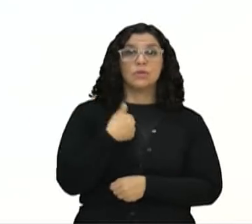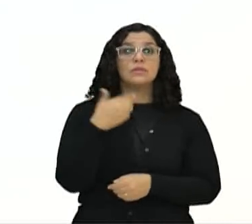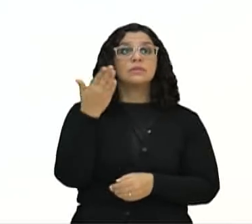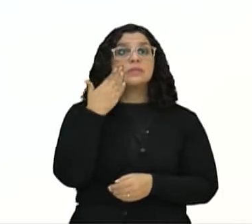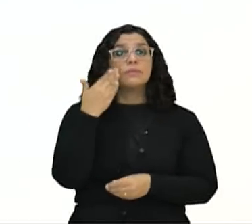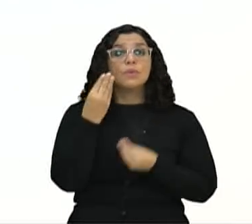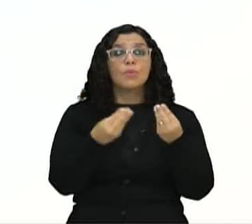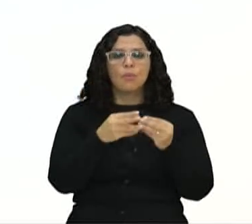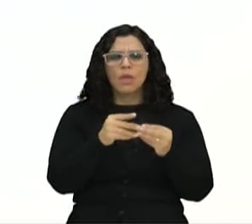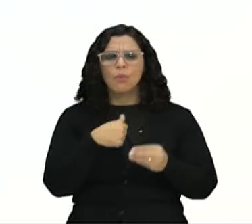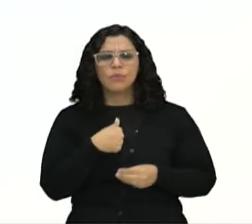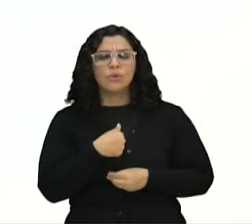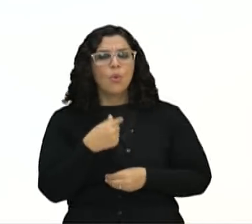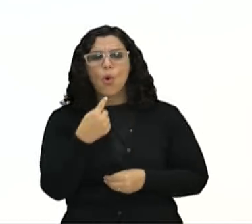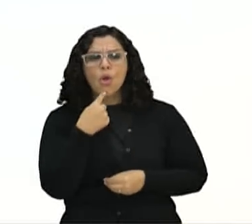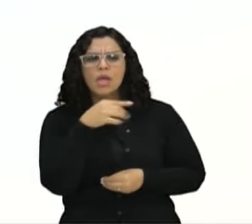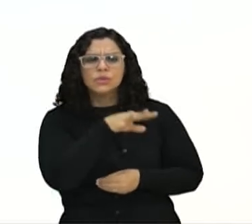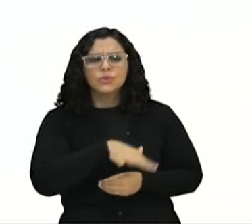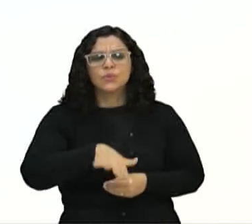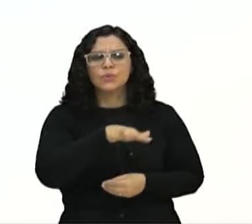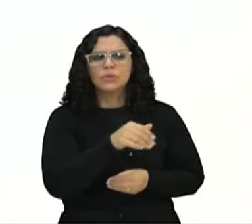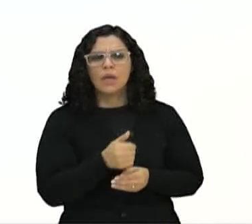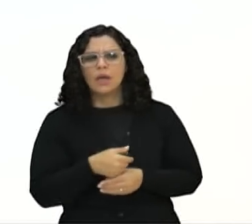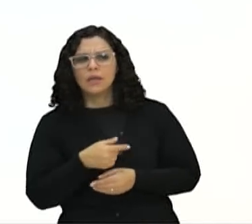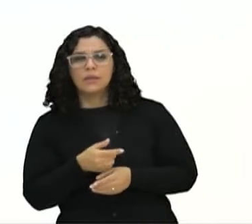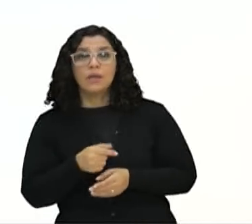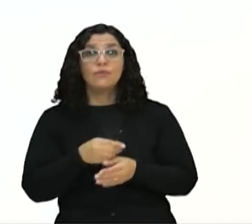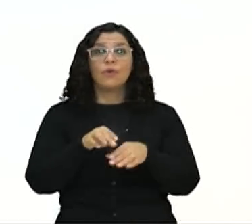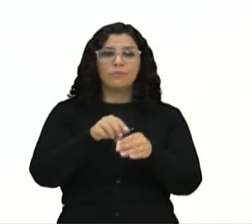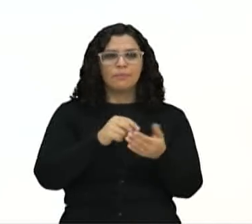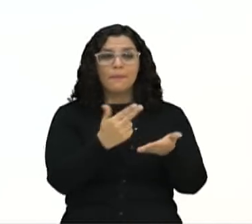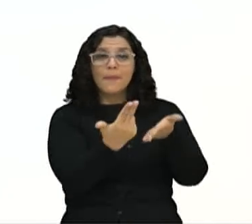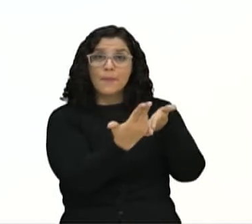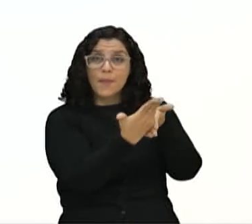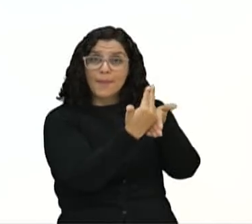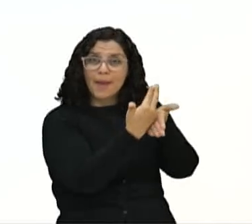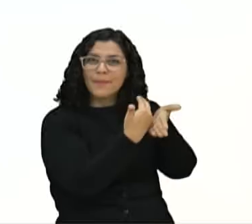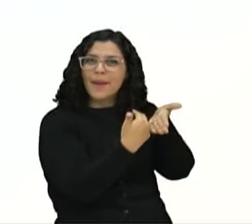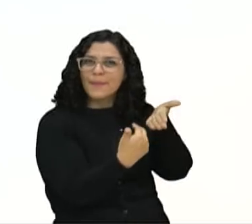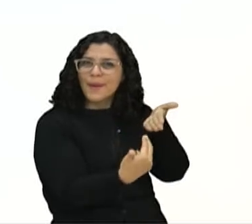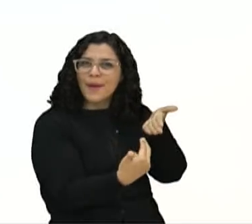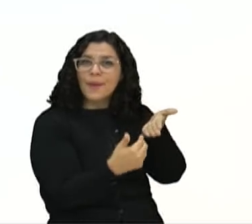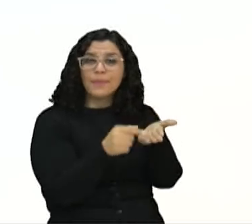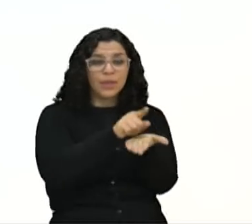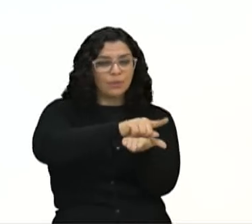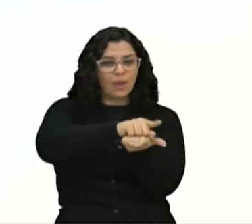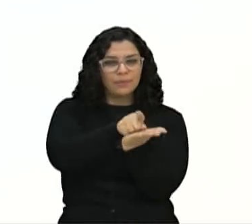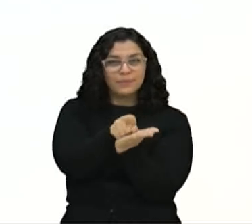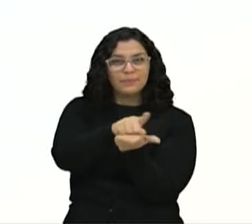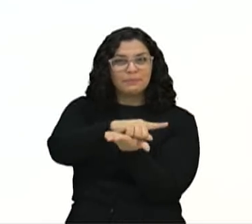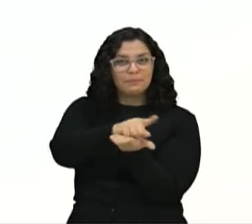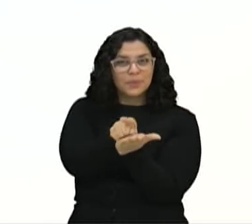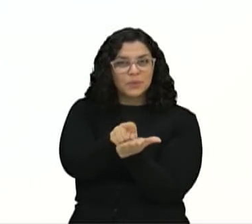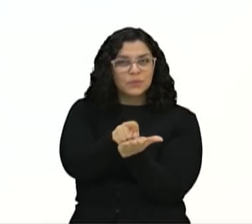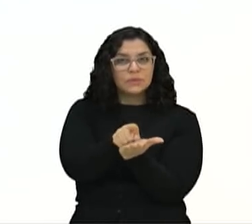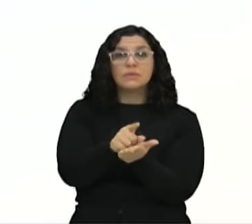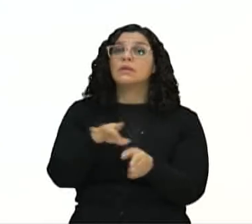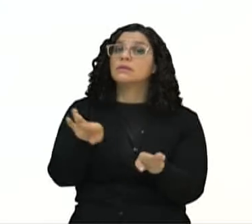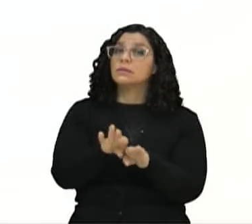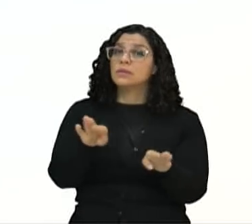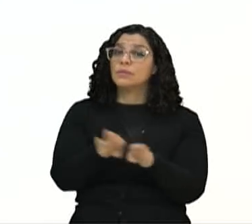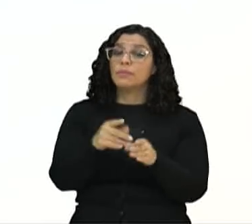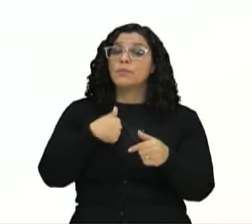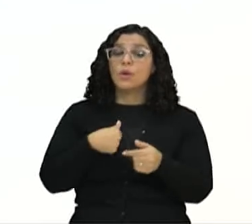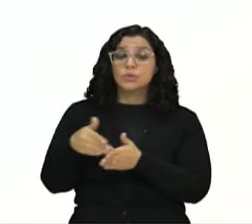navegar por terras desconhecidas, com o auxílio de um mapa topográfico e uma bússola, onde está marcado